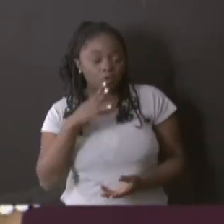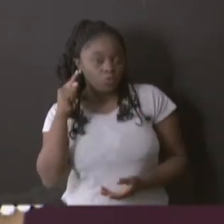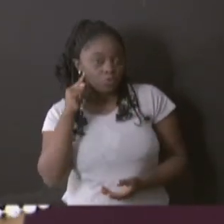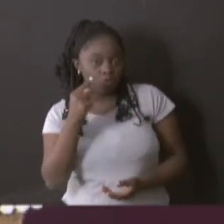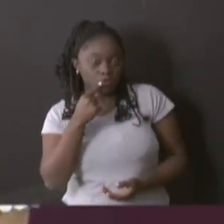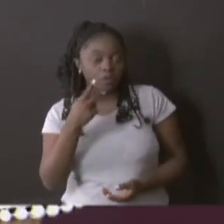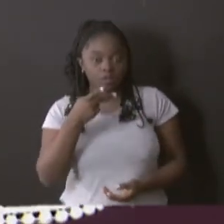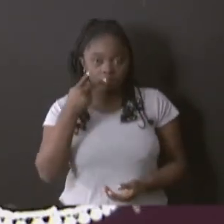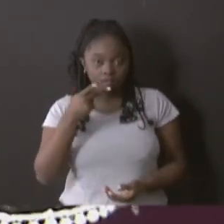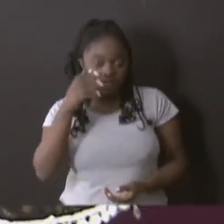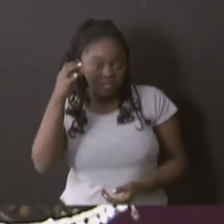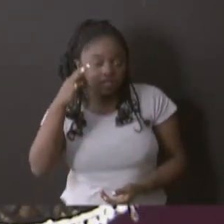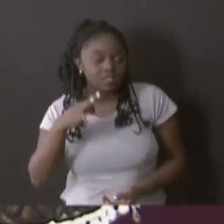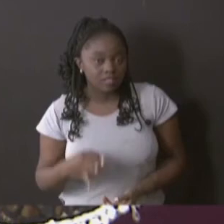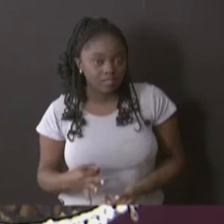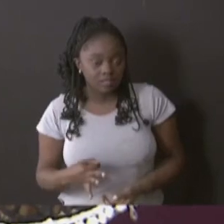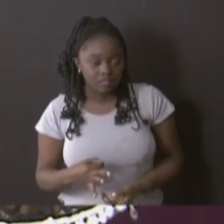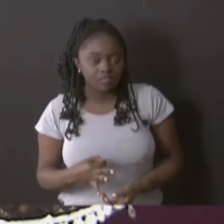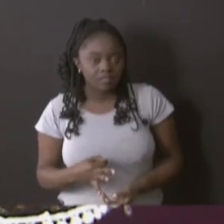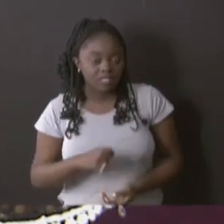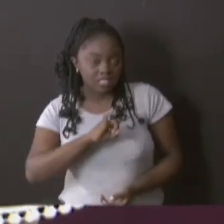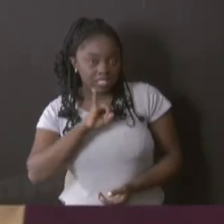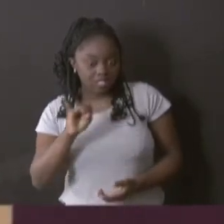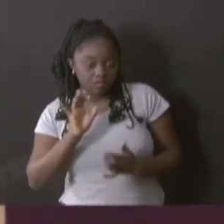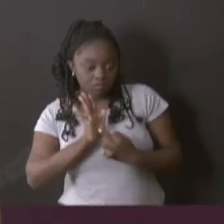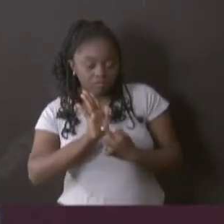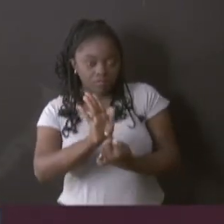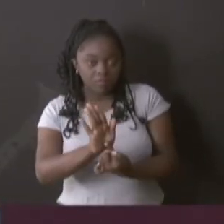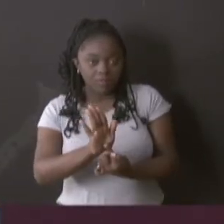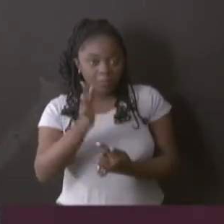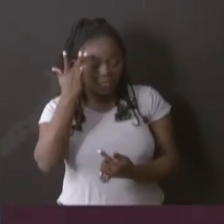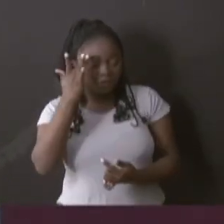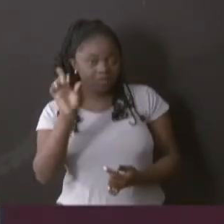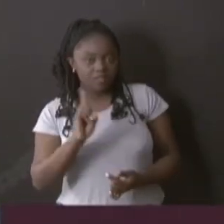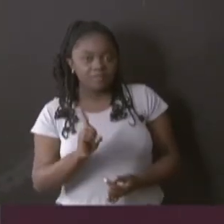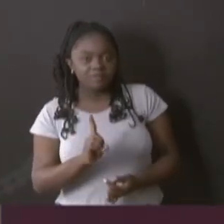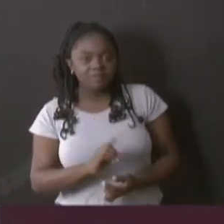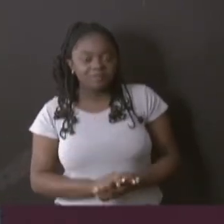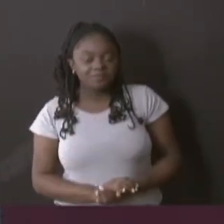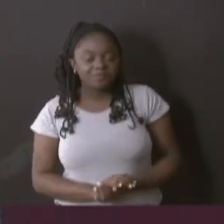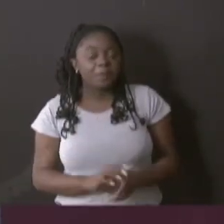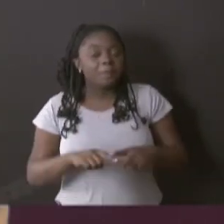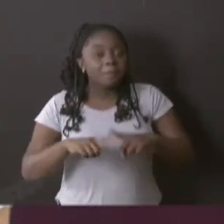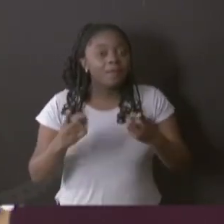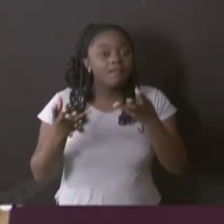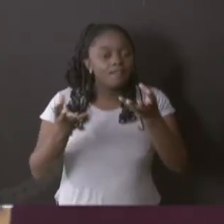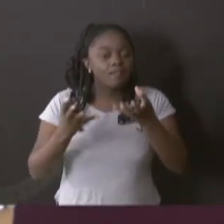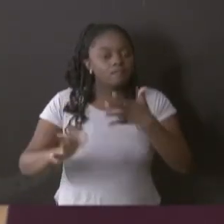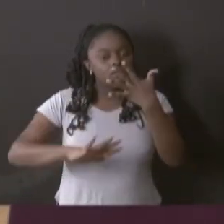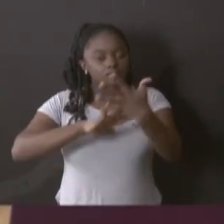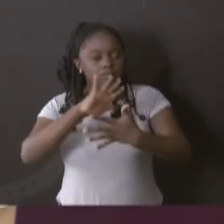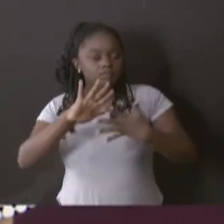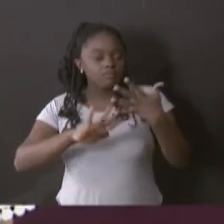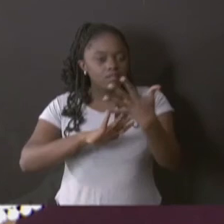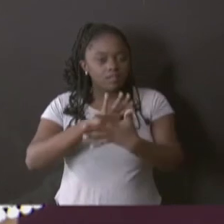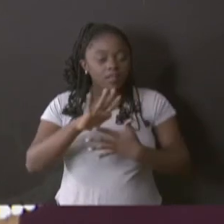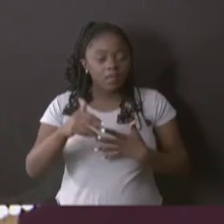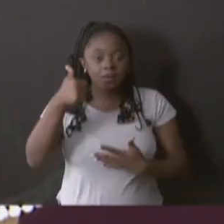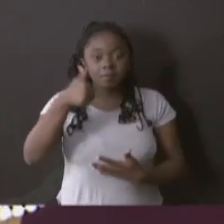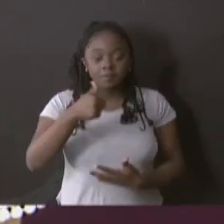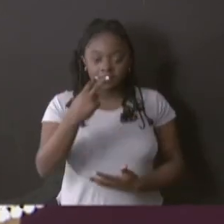te falar, o senhor não vai saber que ela é surda. Mas sinaliza. Quer sinalizar, é a primeira língua, ele se